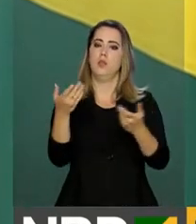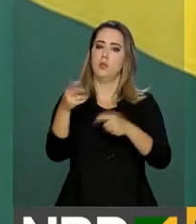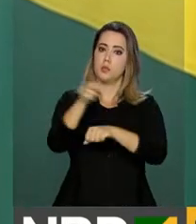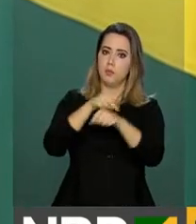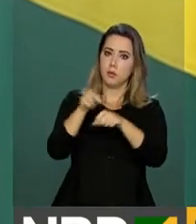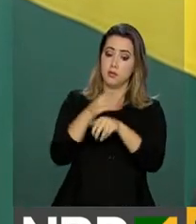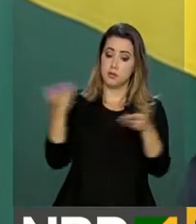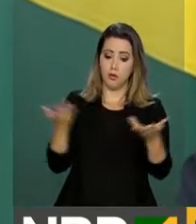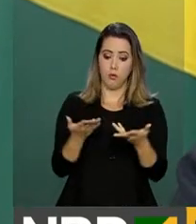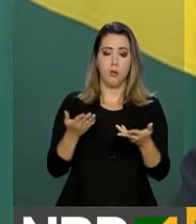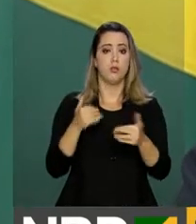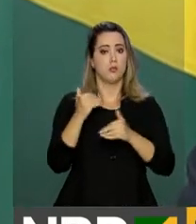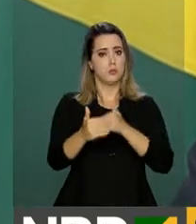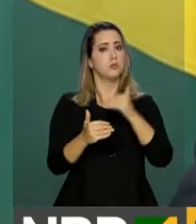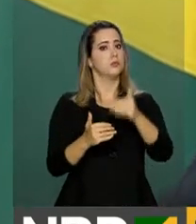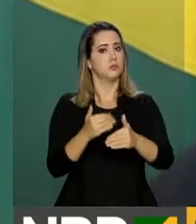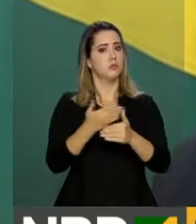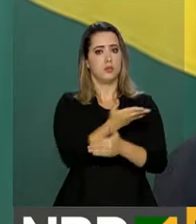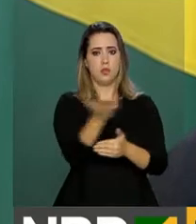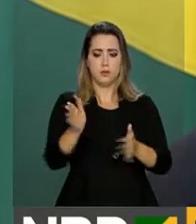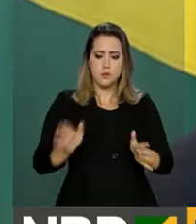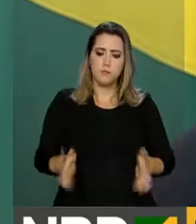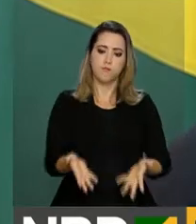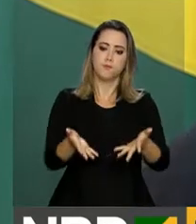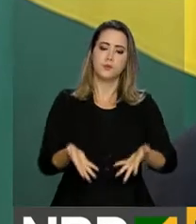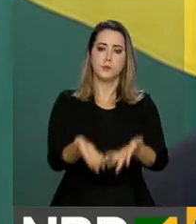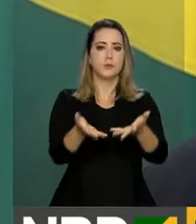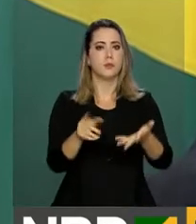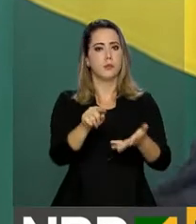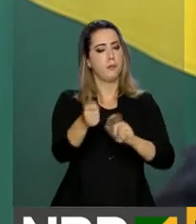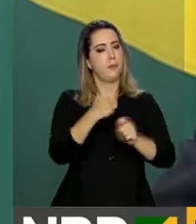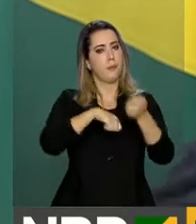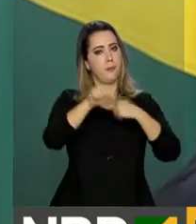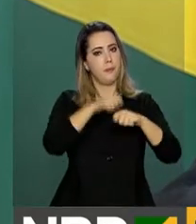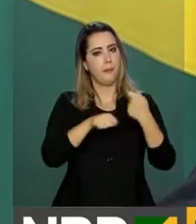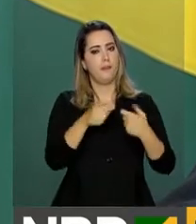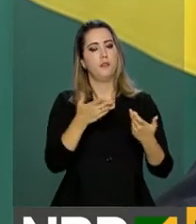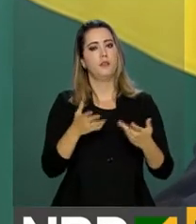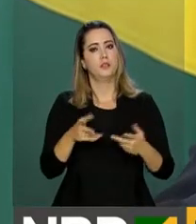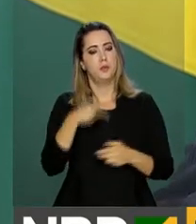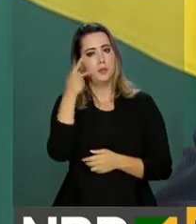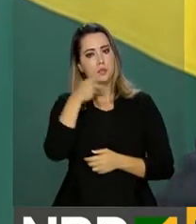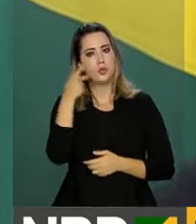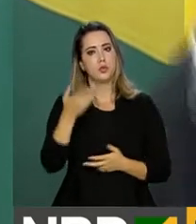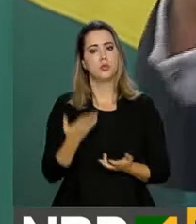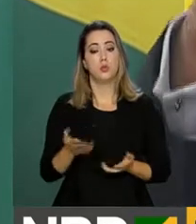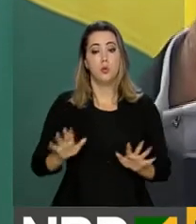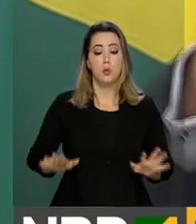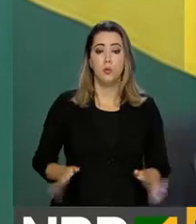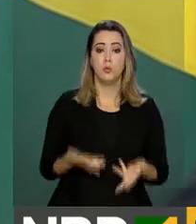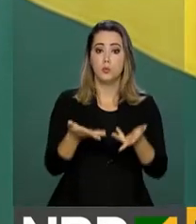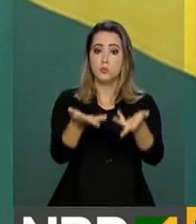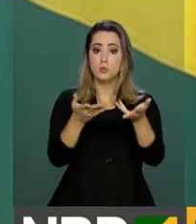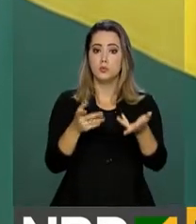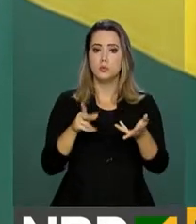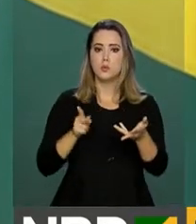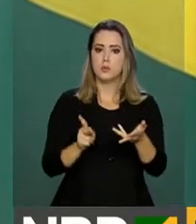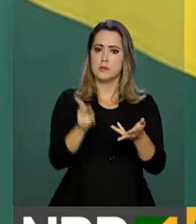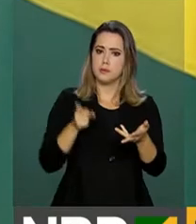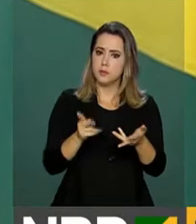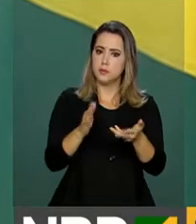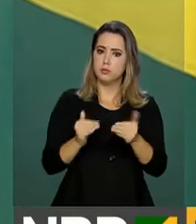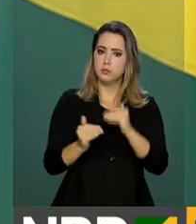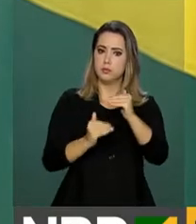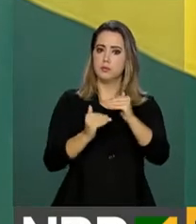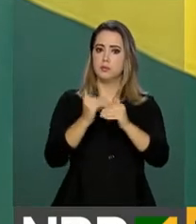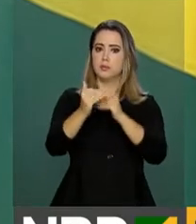ora com este impulso cada vez que você impulsiona a atividade econômica atividade política o impulso será cada vez maior e